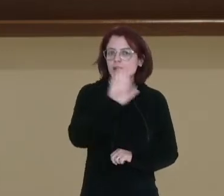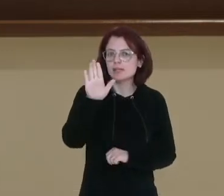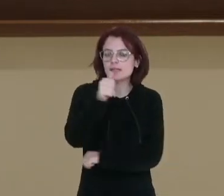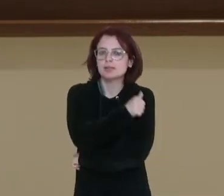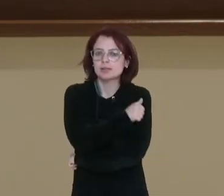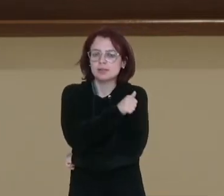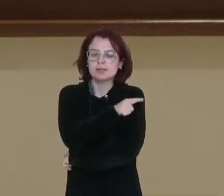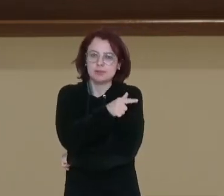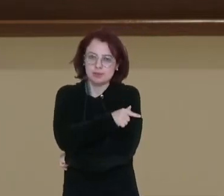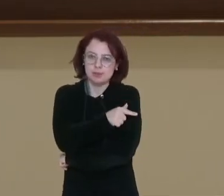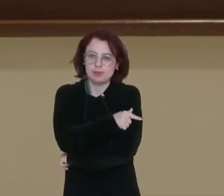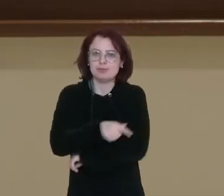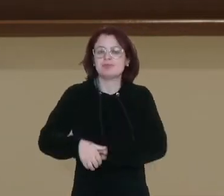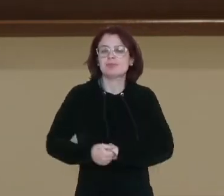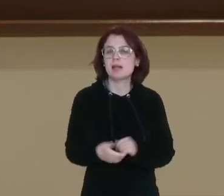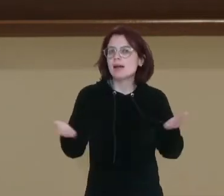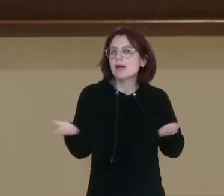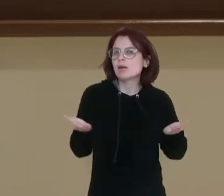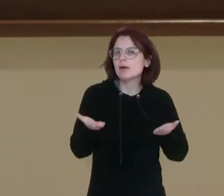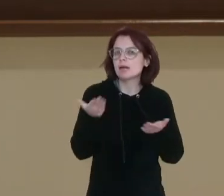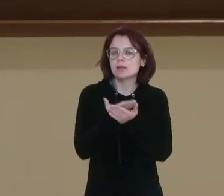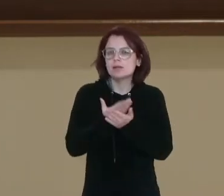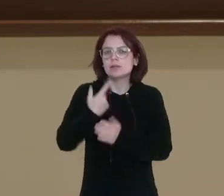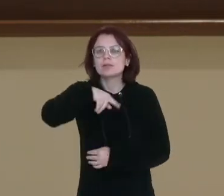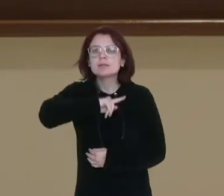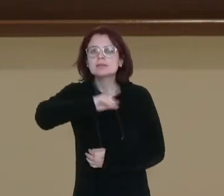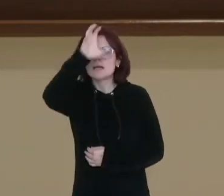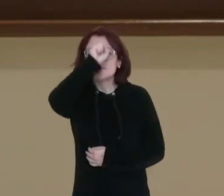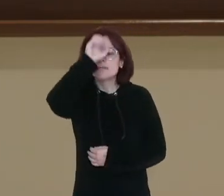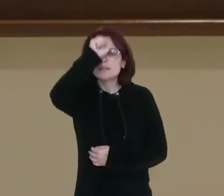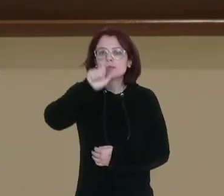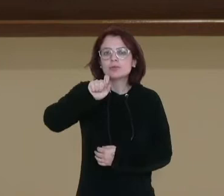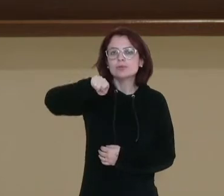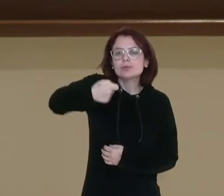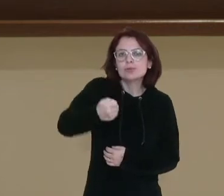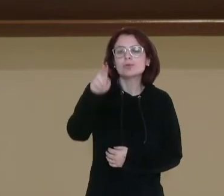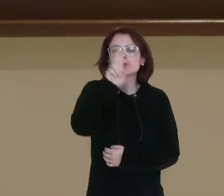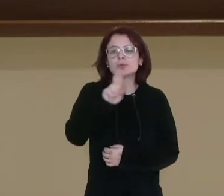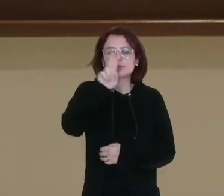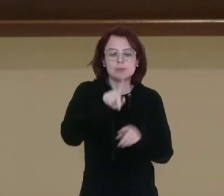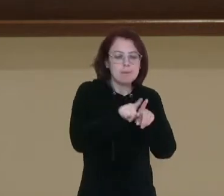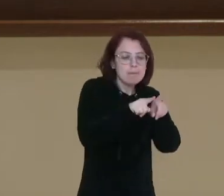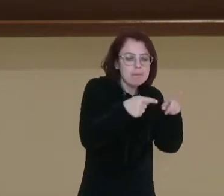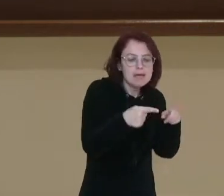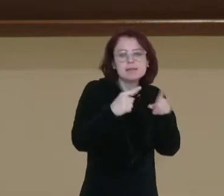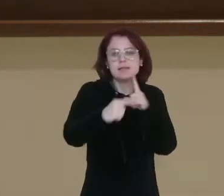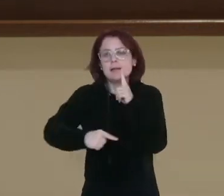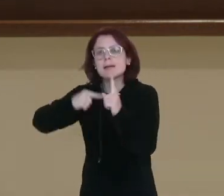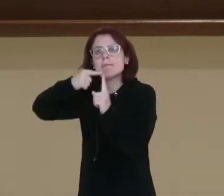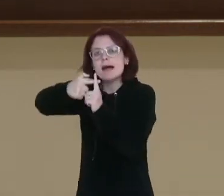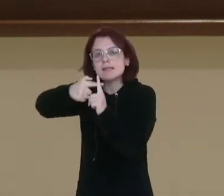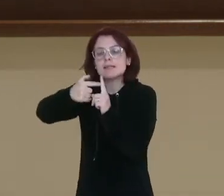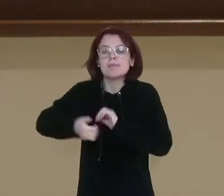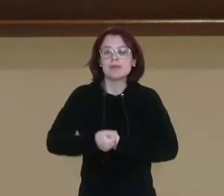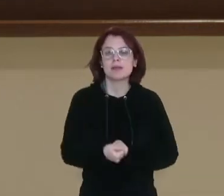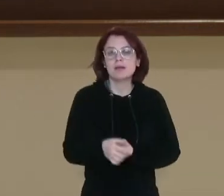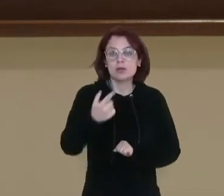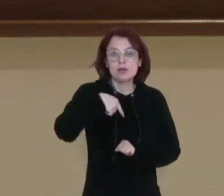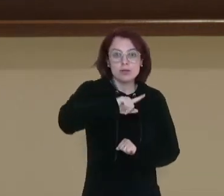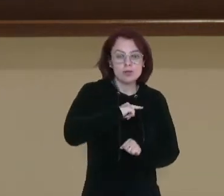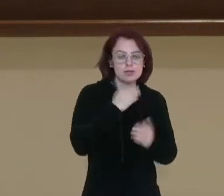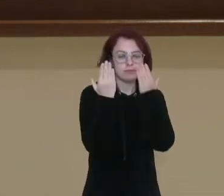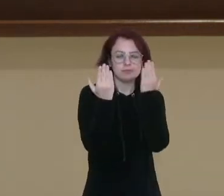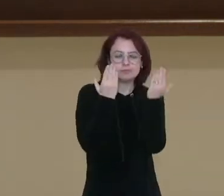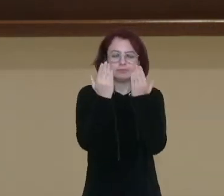estudantes do 7º ano. Nessa aula vamos aprender um pouquinho mais sobre o uso do mas e do mais. Vamos analisar o mas